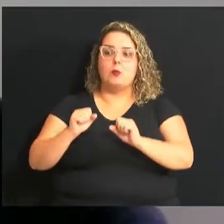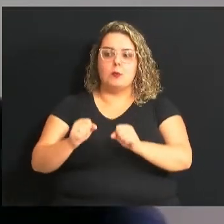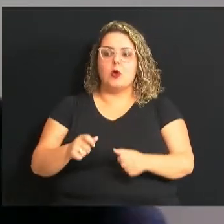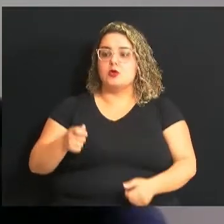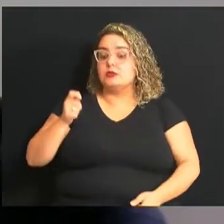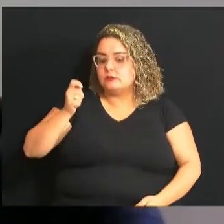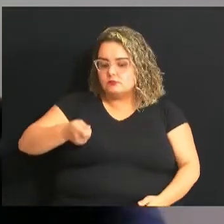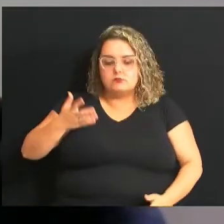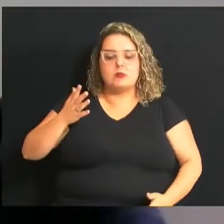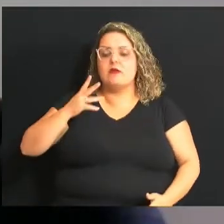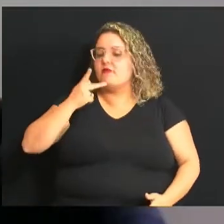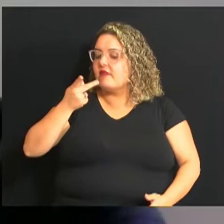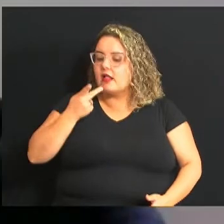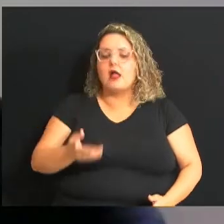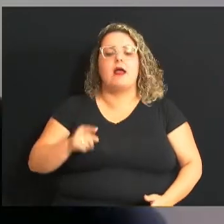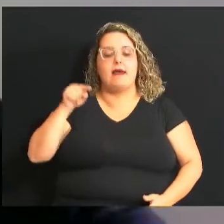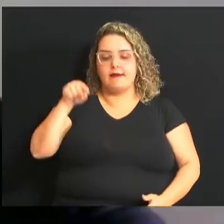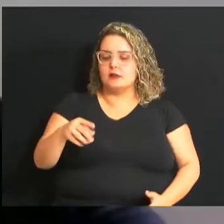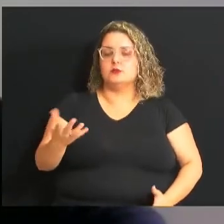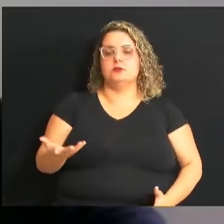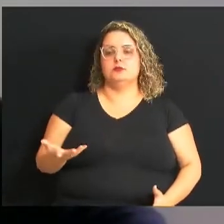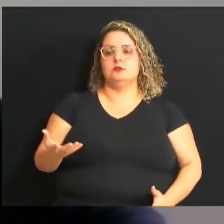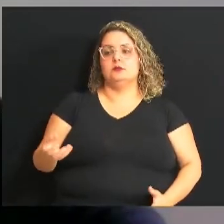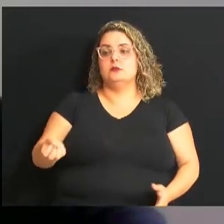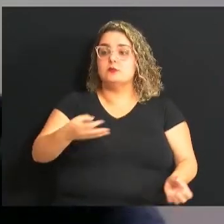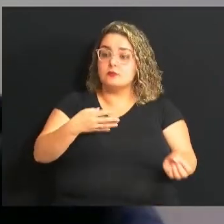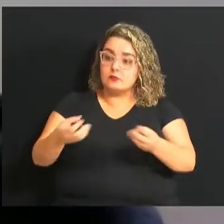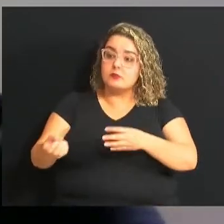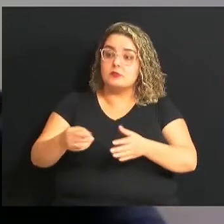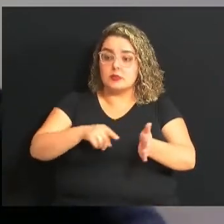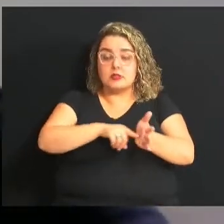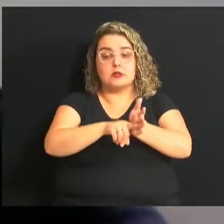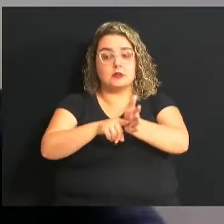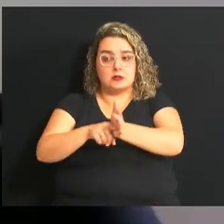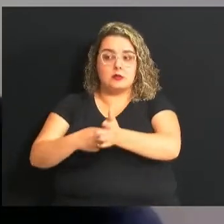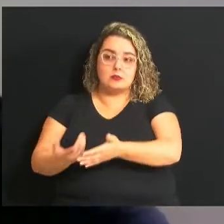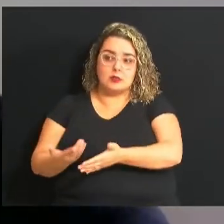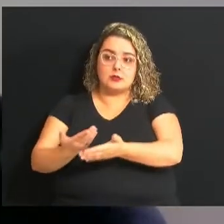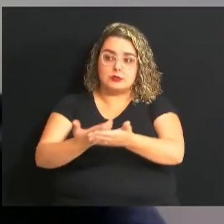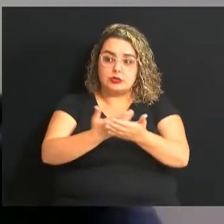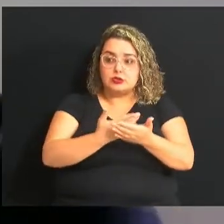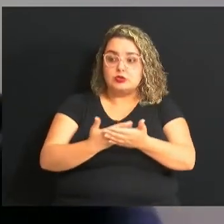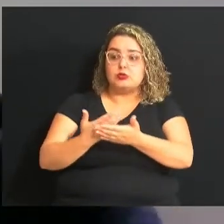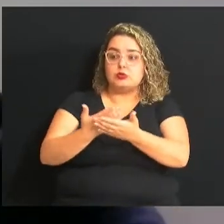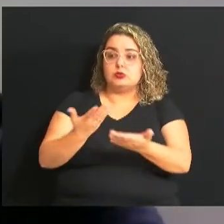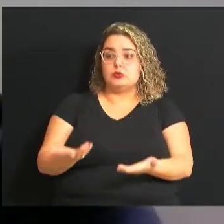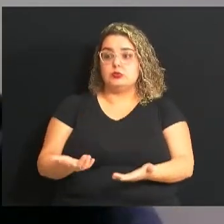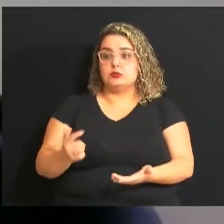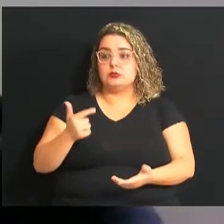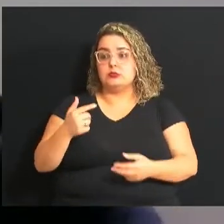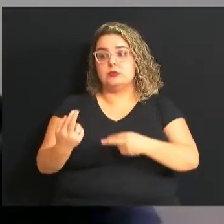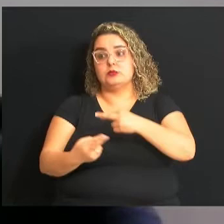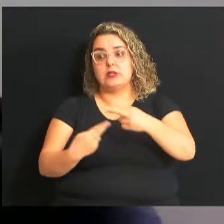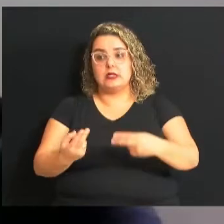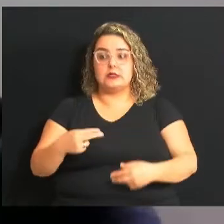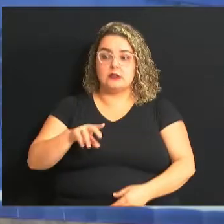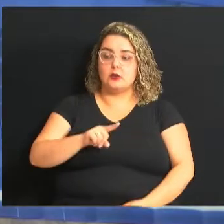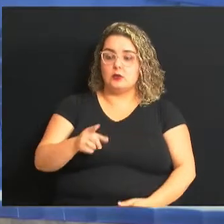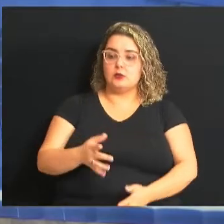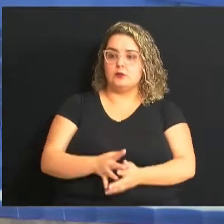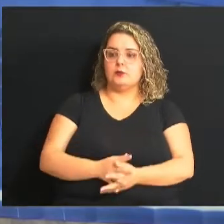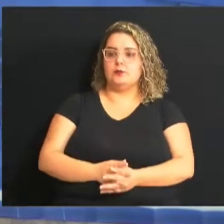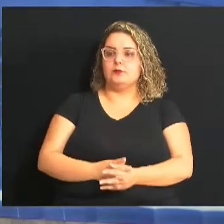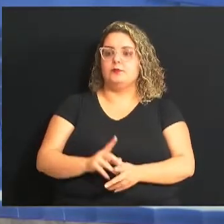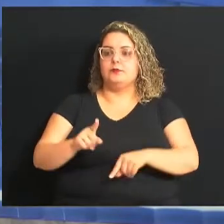martelo, mas é algo novo que ainda estão pesquisando, ainda não pode dizer que tem relação ou não. Outra dúvida aqui